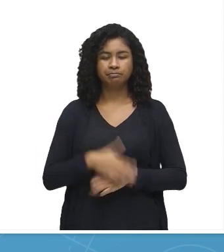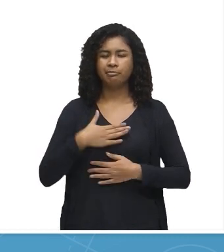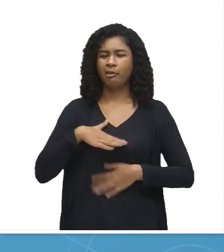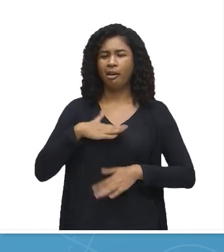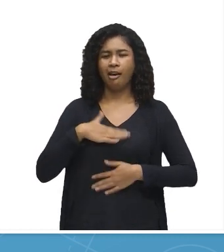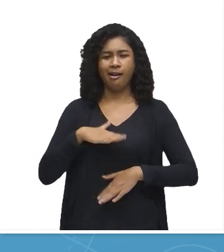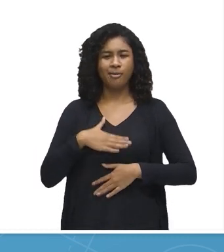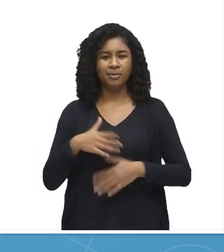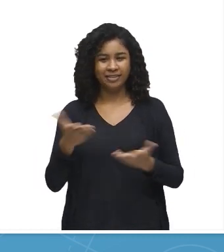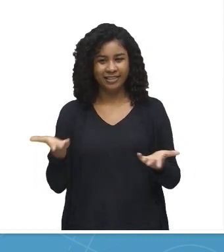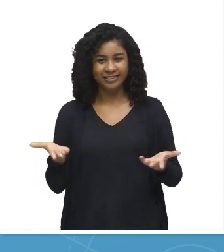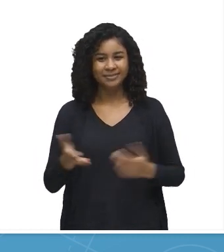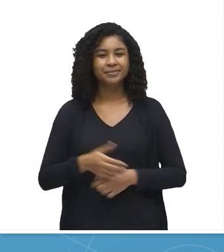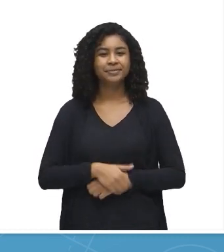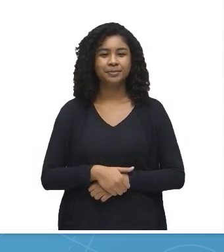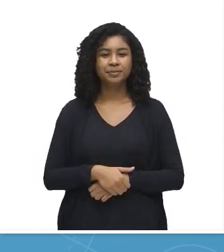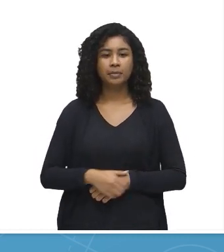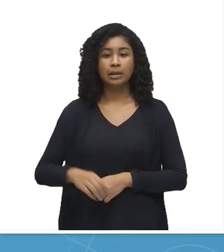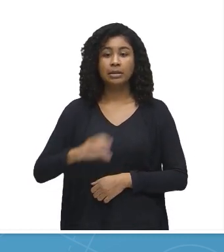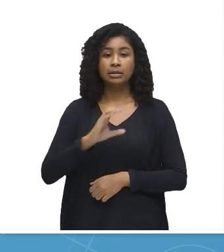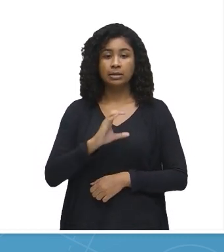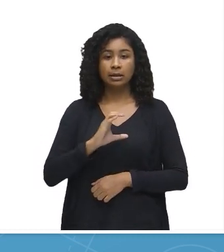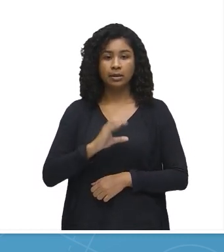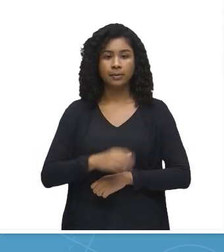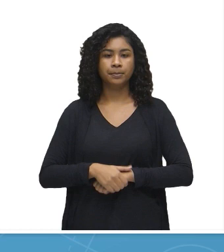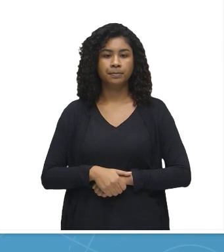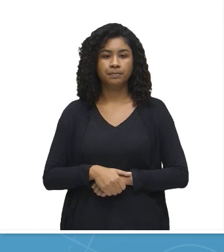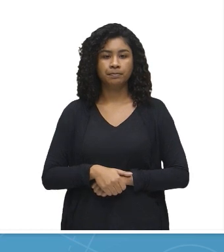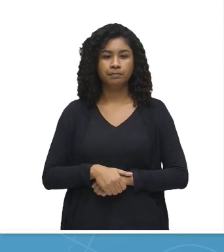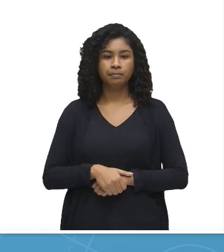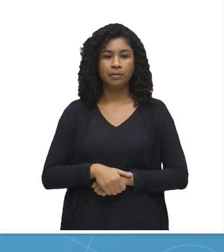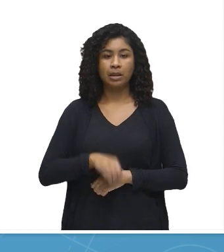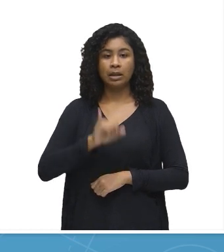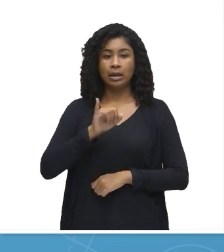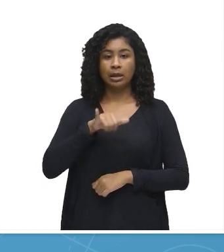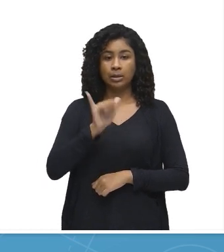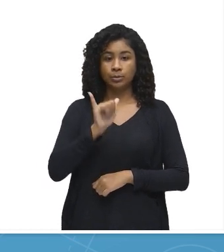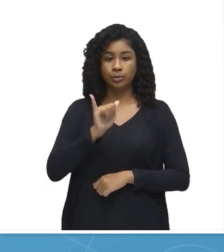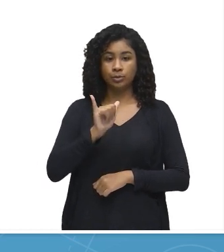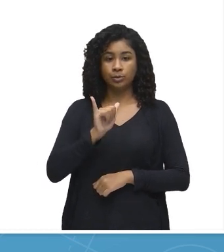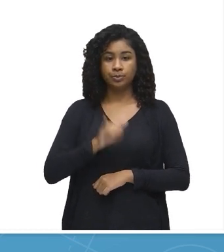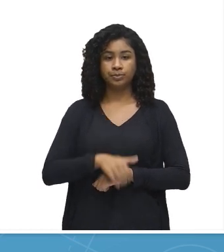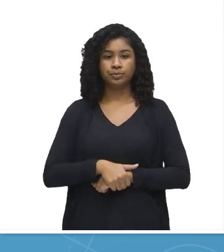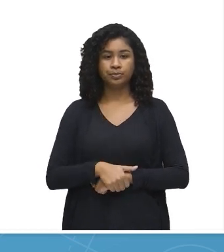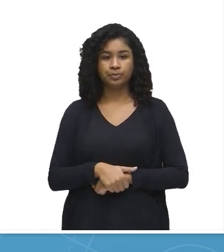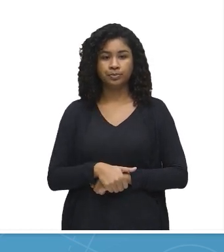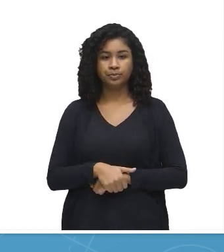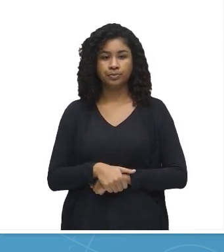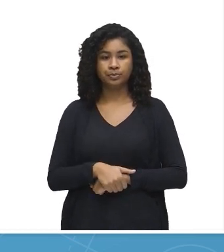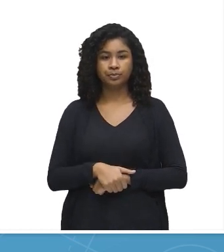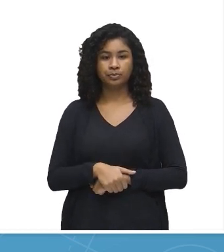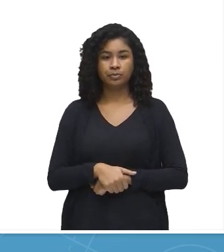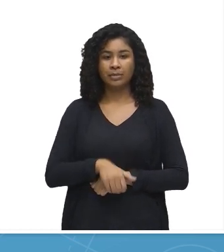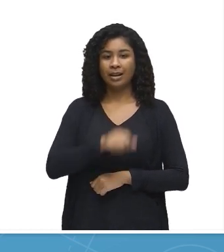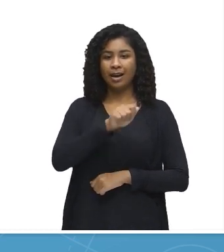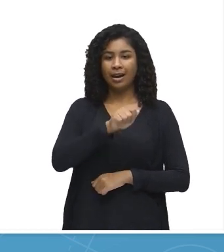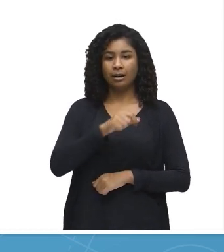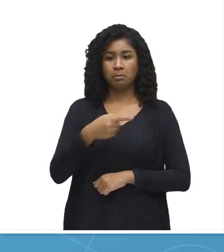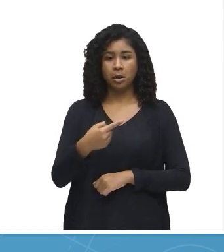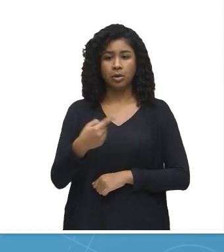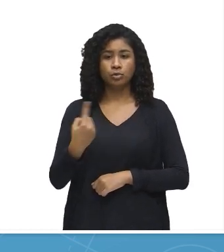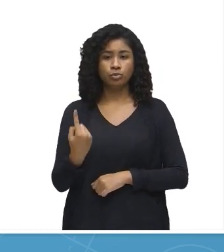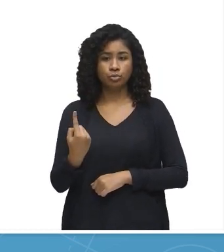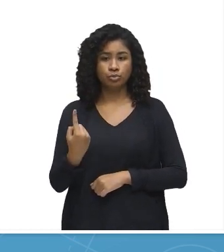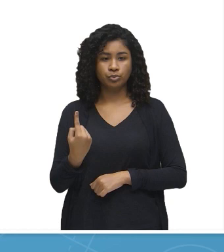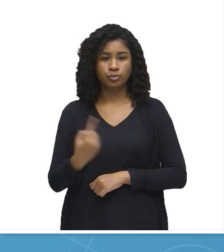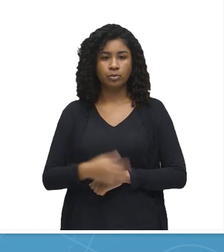né, pessoal? Na letra C, a incógnita vai ser o Z, o valor de A é menos 1. Tá? Professor, mas eu não estou vendo menos 1 na